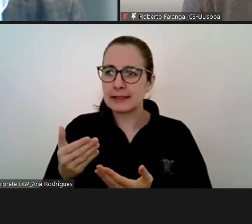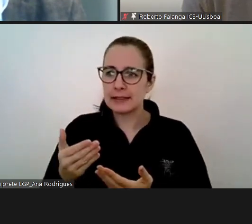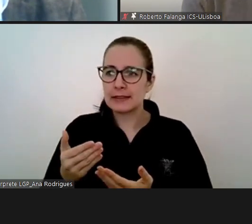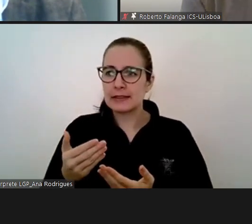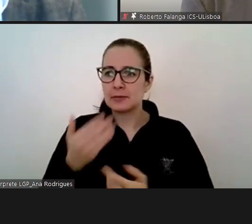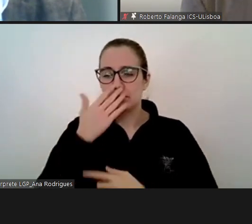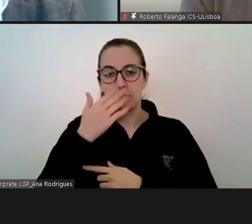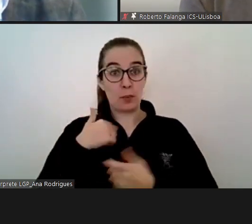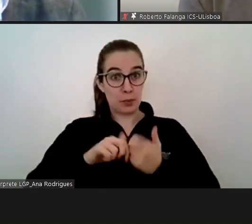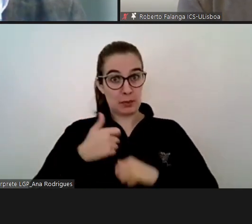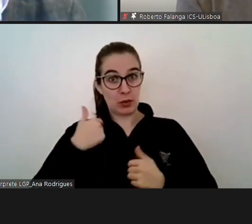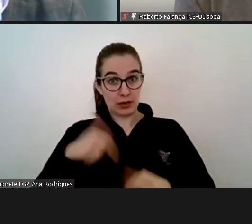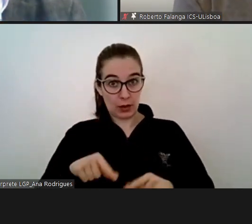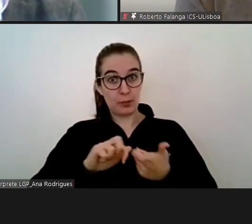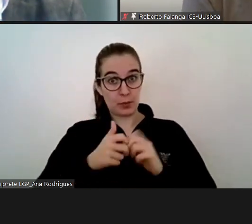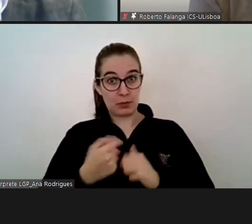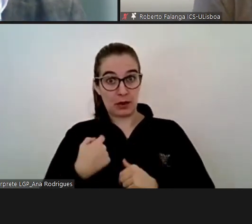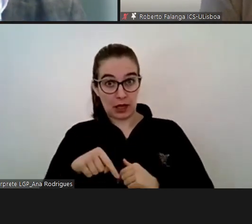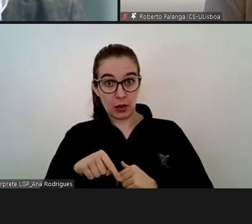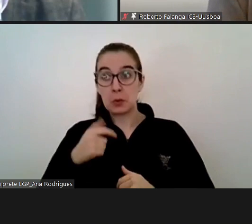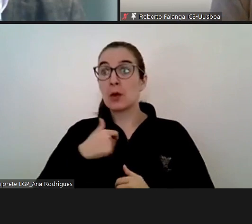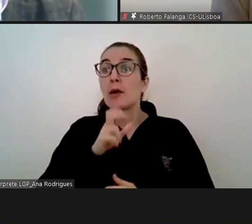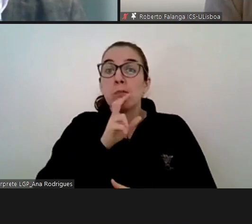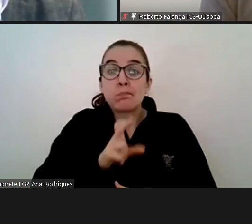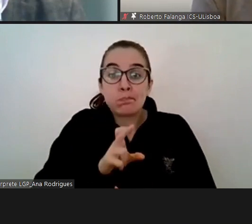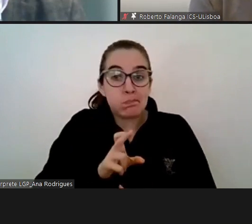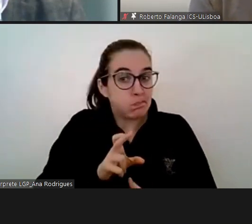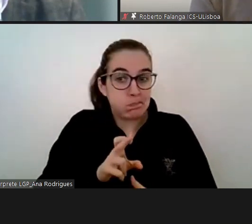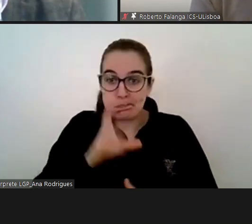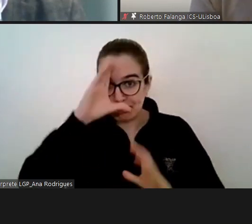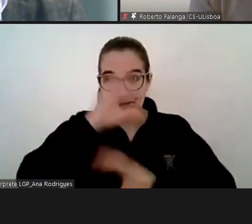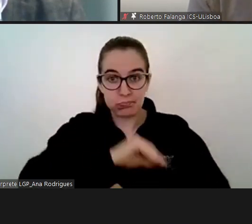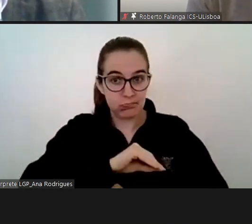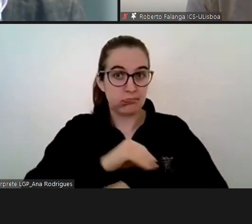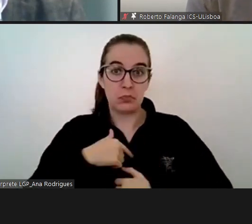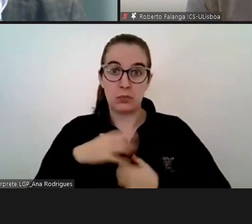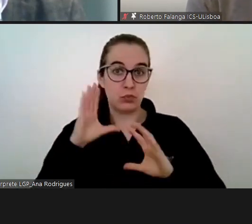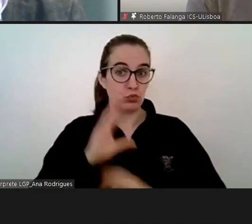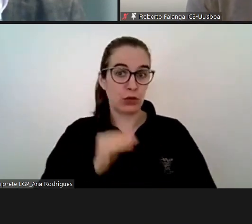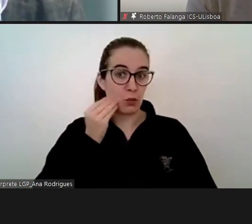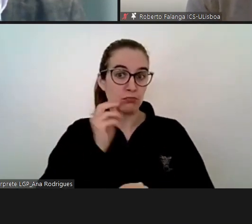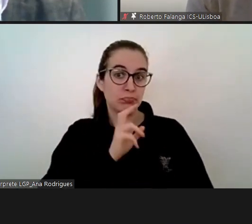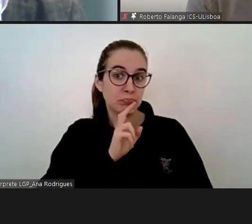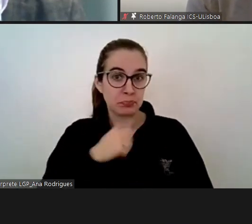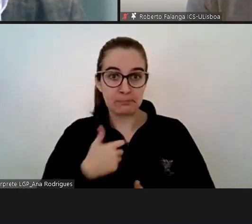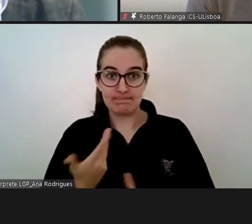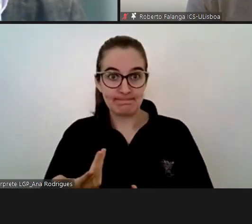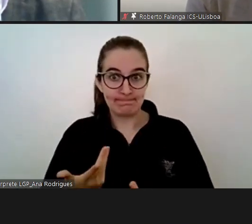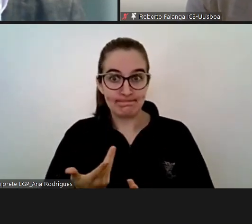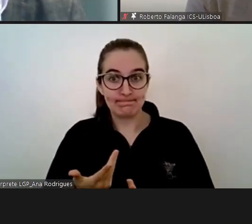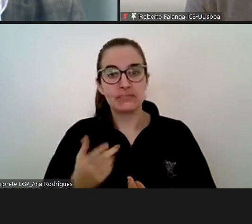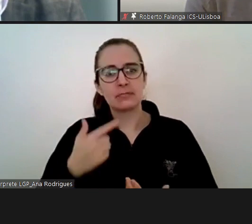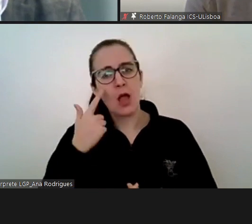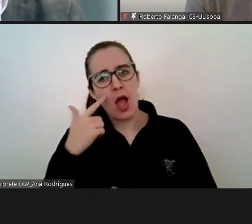problema e nós não temos soluções, digamos, pela parte de peritos, etc., porque